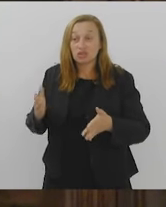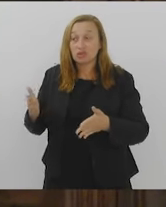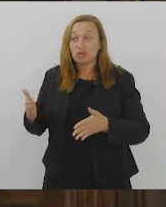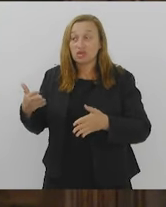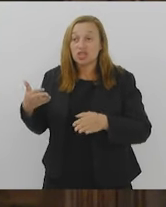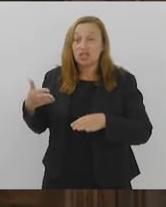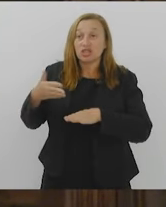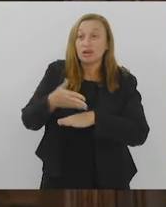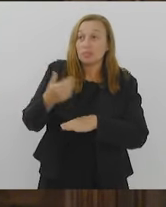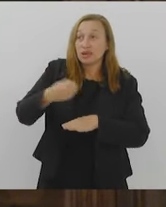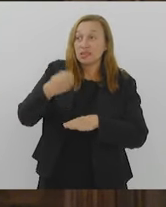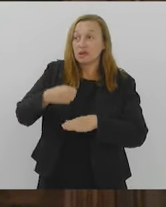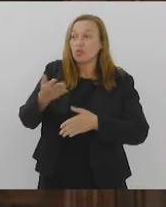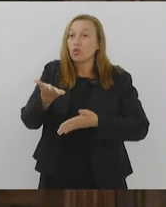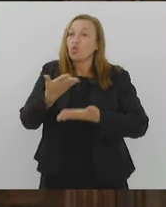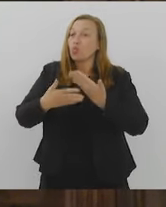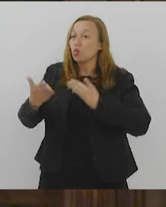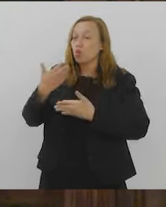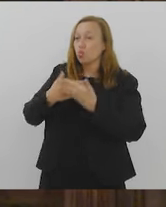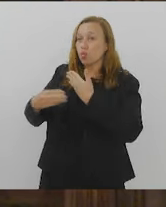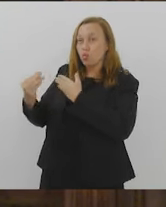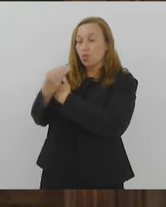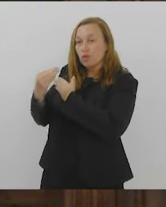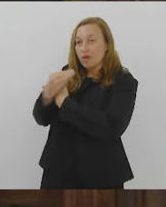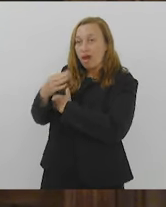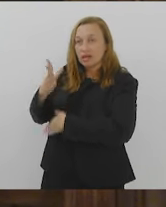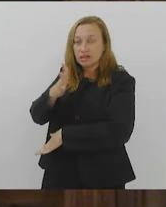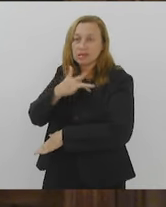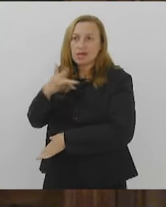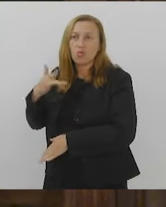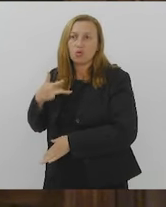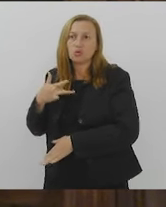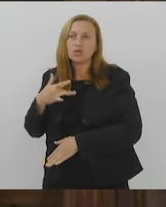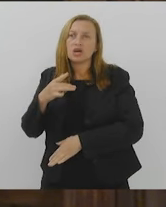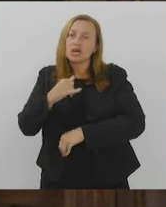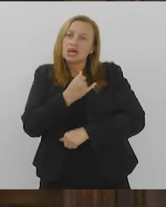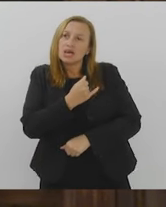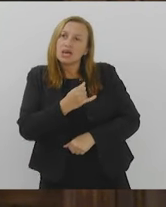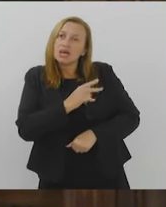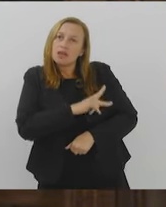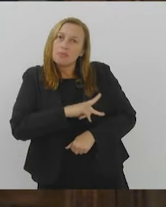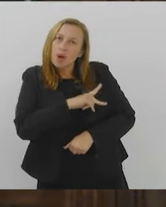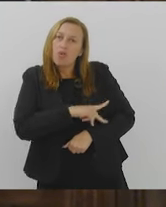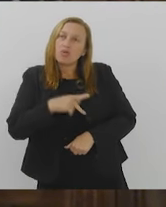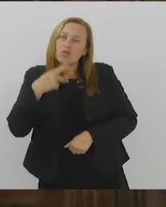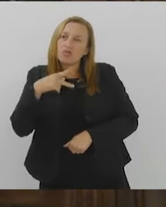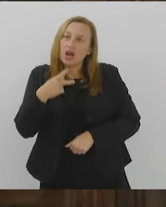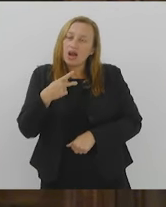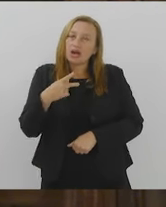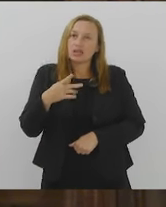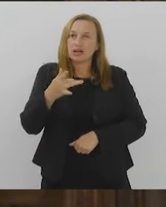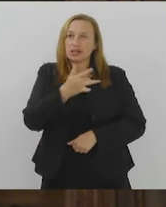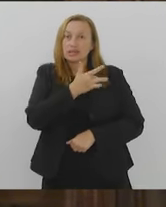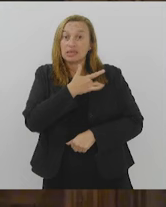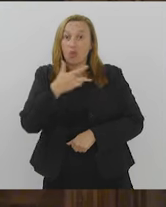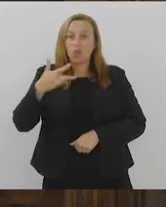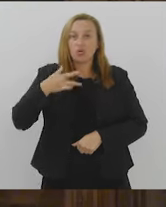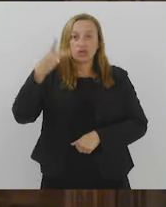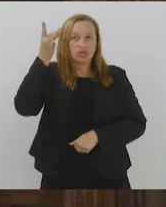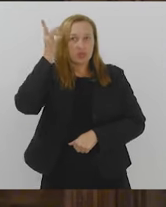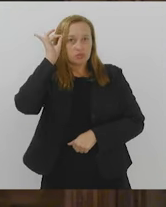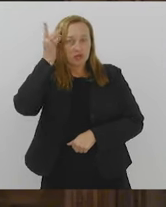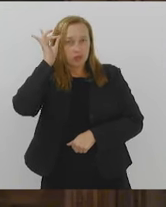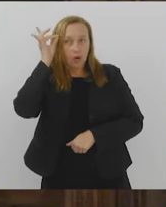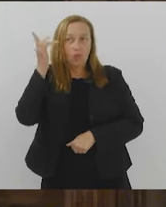E Paulo é bem específico do que é saúde. Ele fala de saúde espiritual,